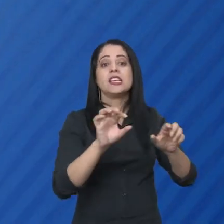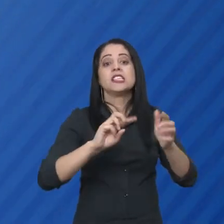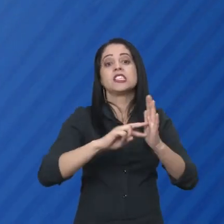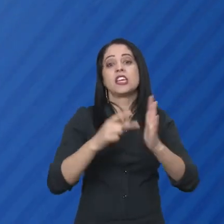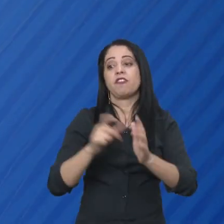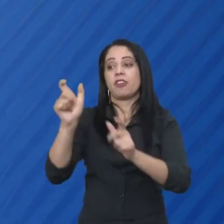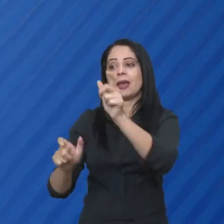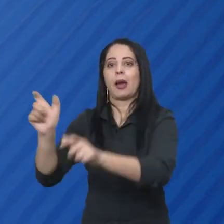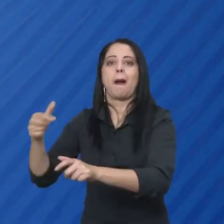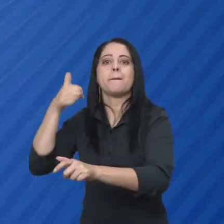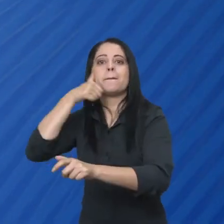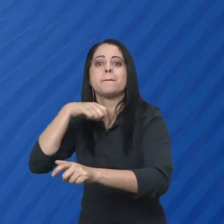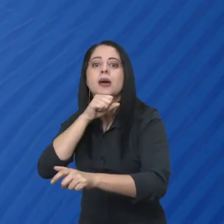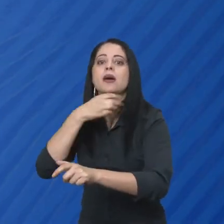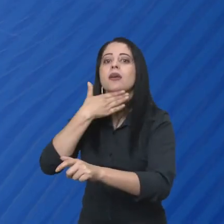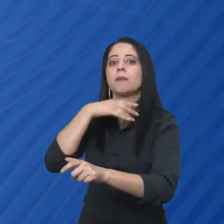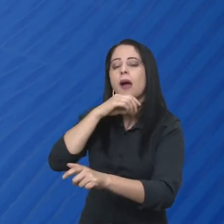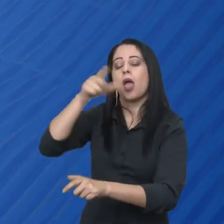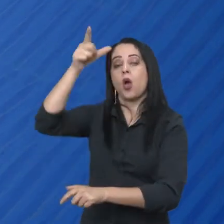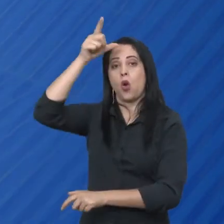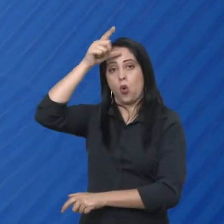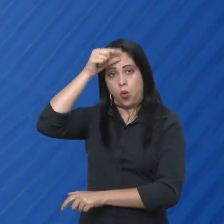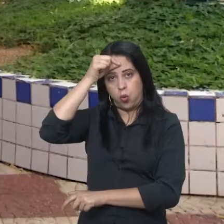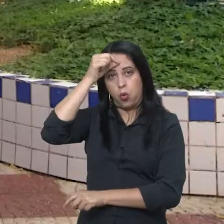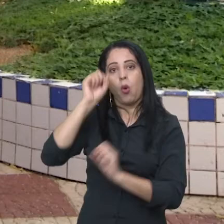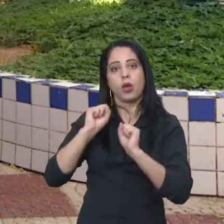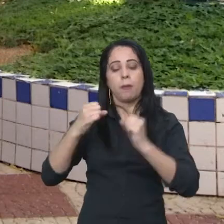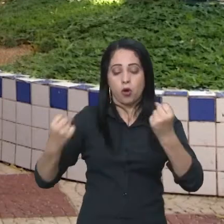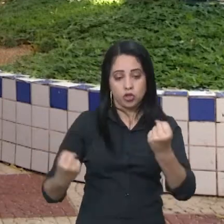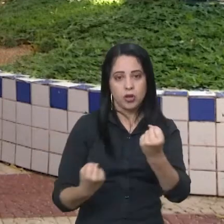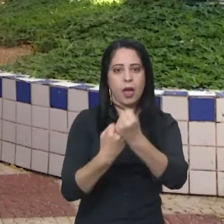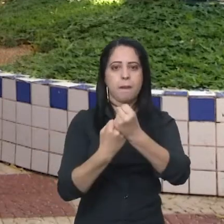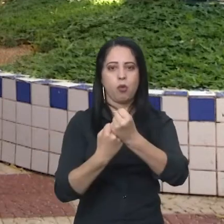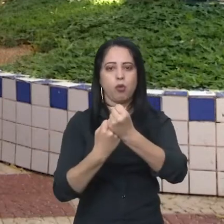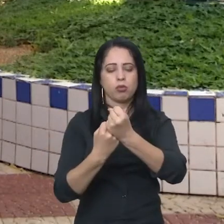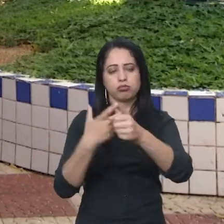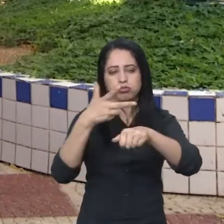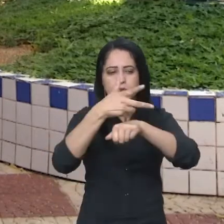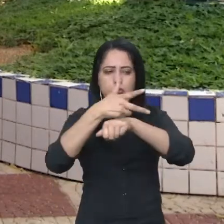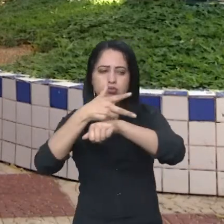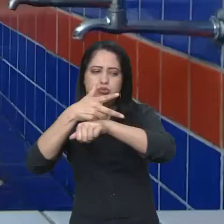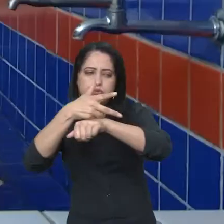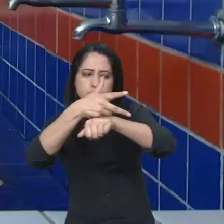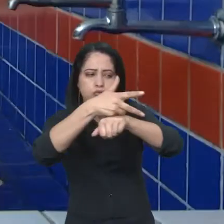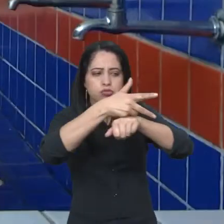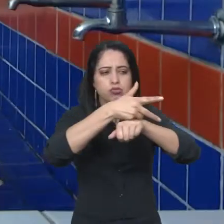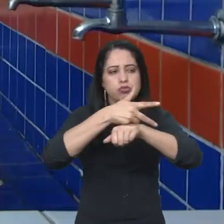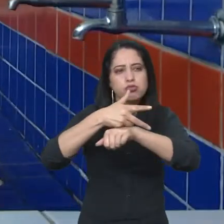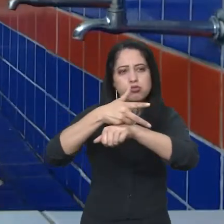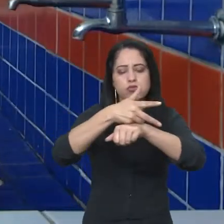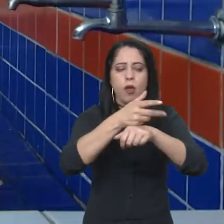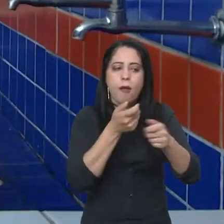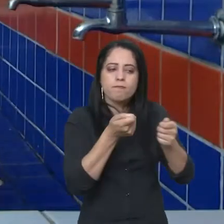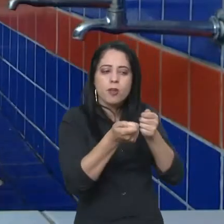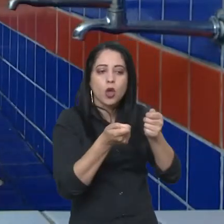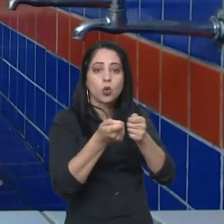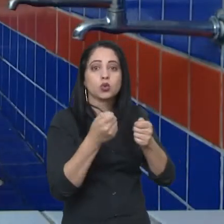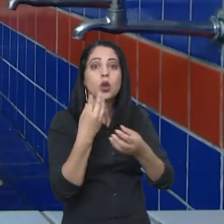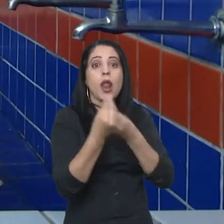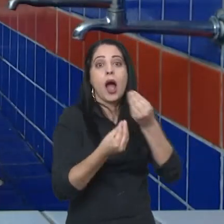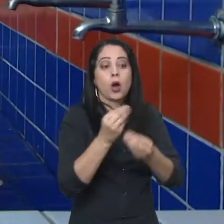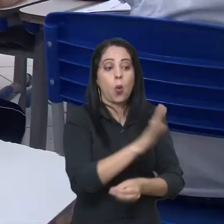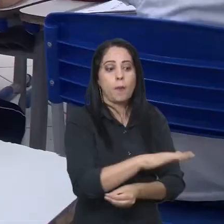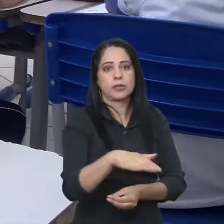público, também darão mais tranquilidade para os pais, que agora poderão contar com o apoio das imagens internas para